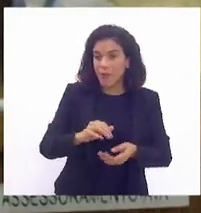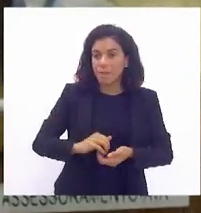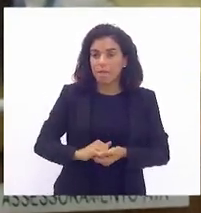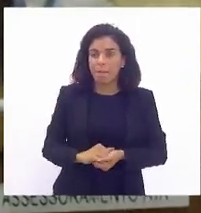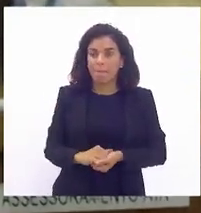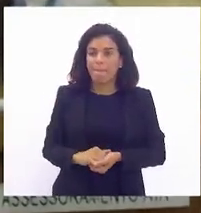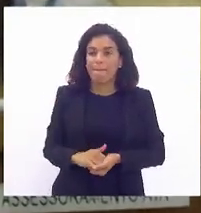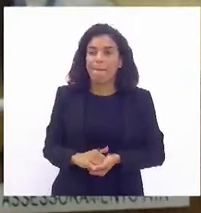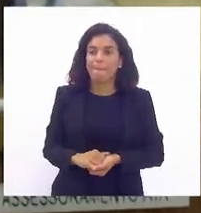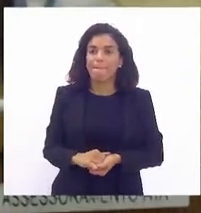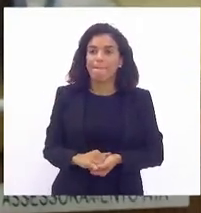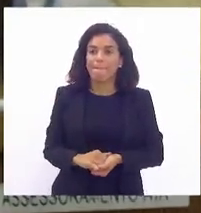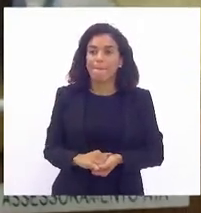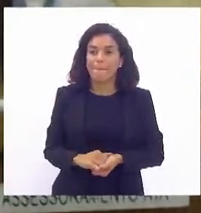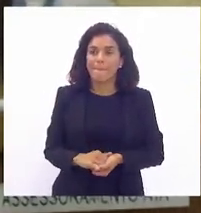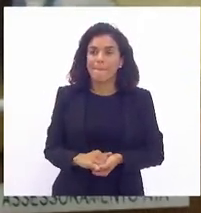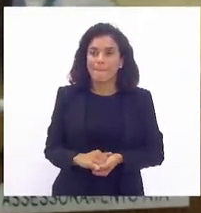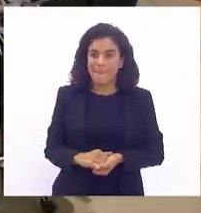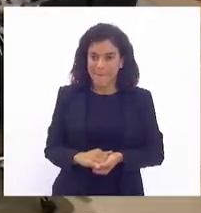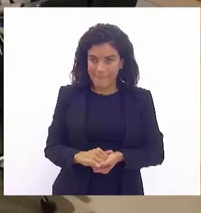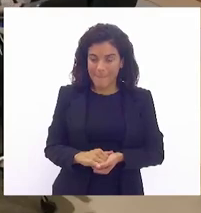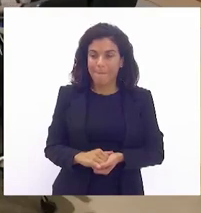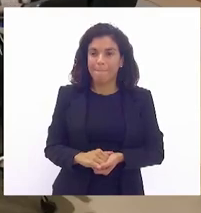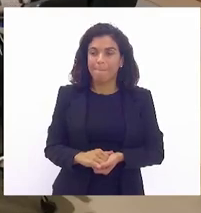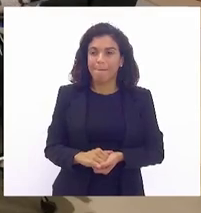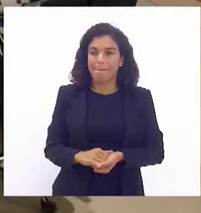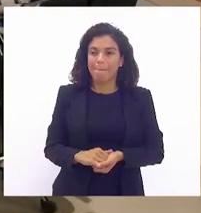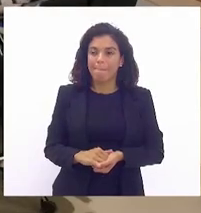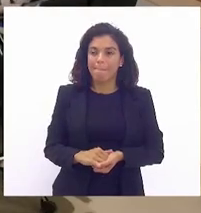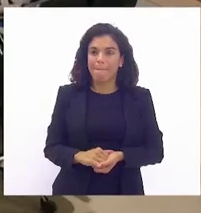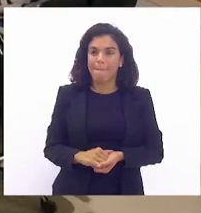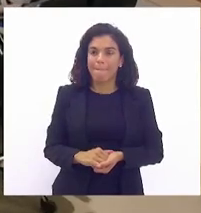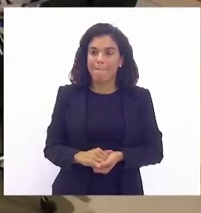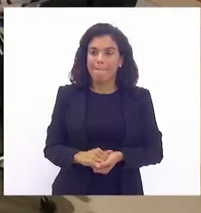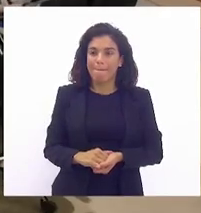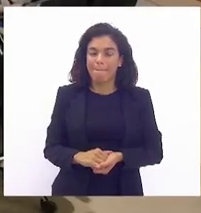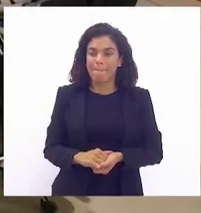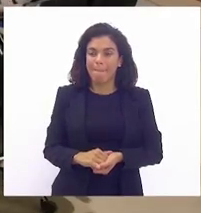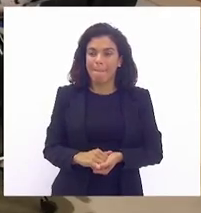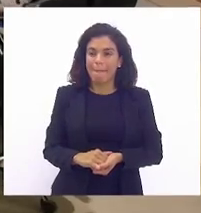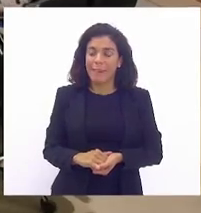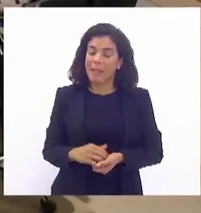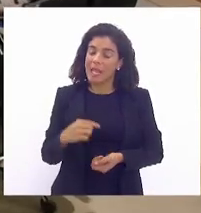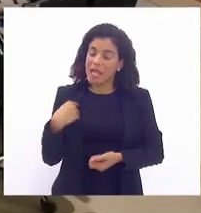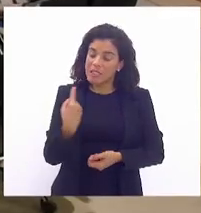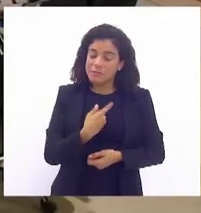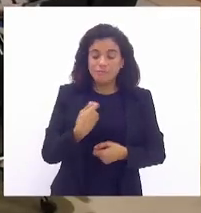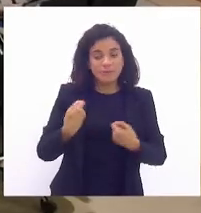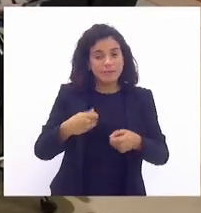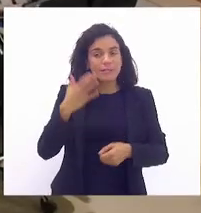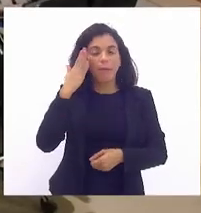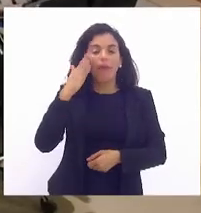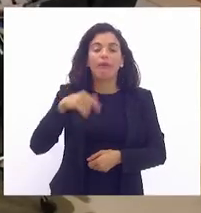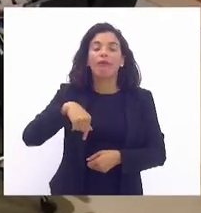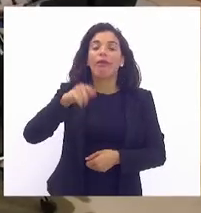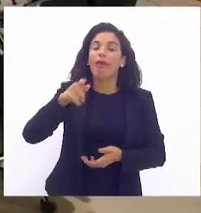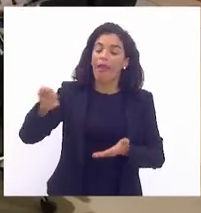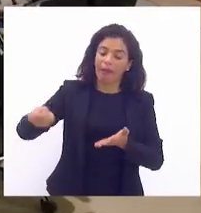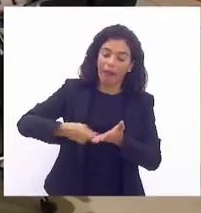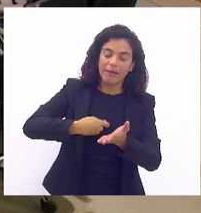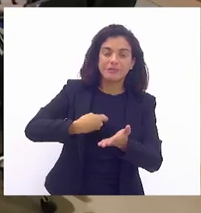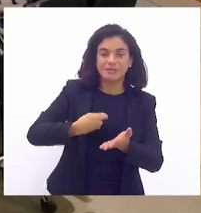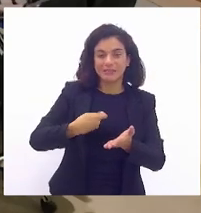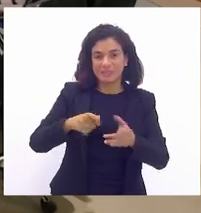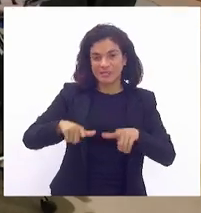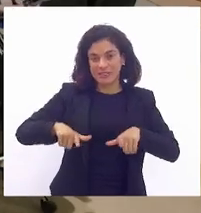é isso. Pode tirar. É, a gente precisa de saber quem é que assina o certificado para